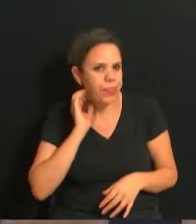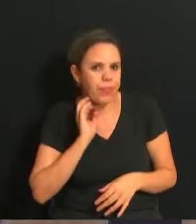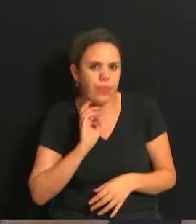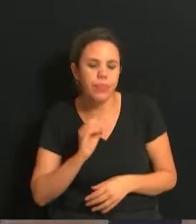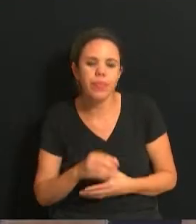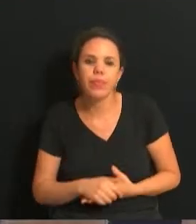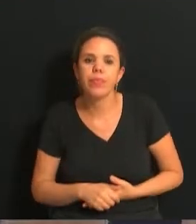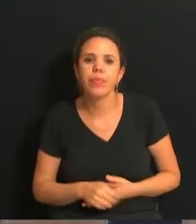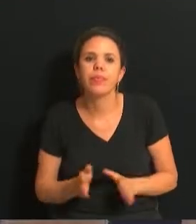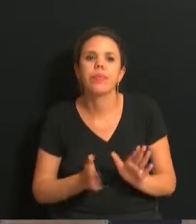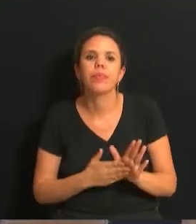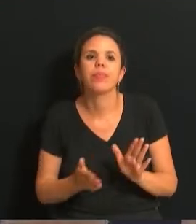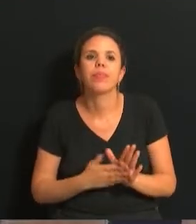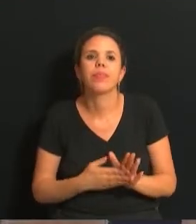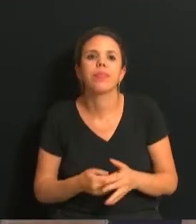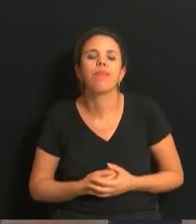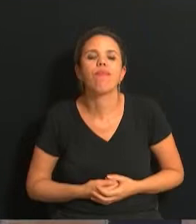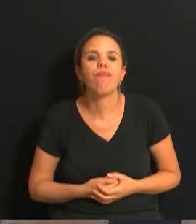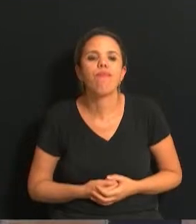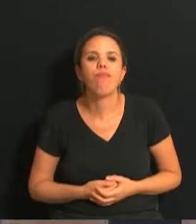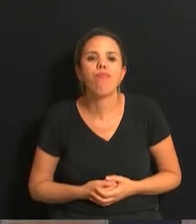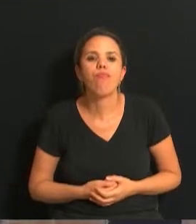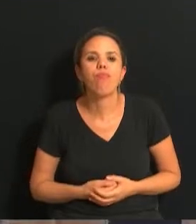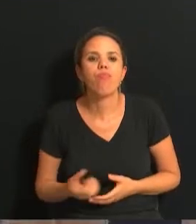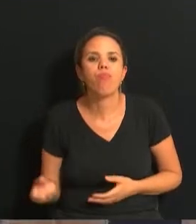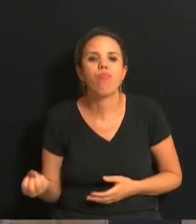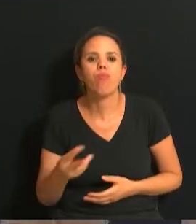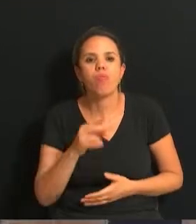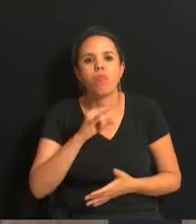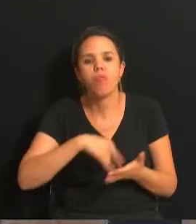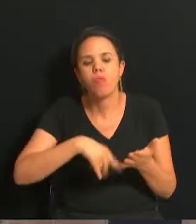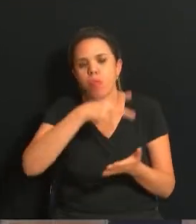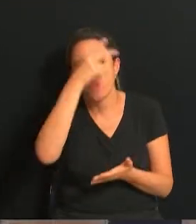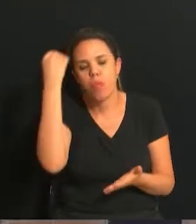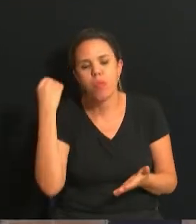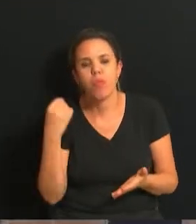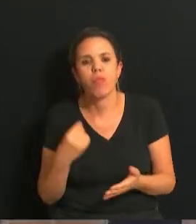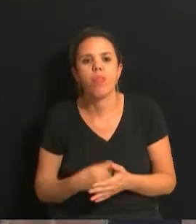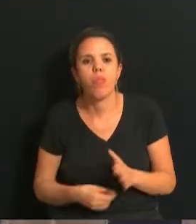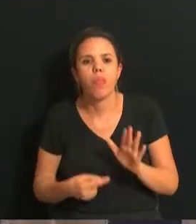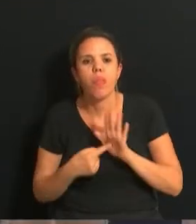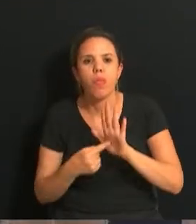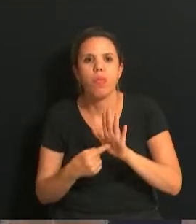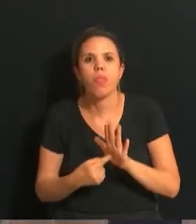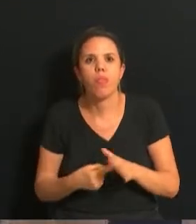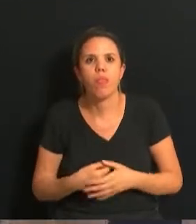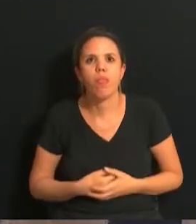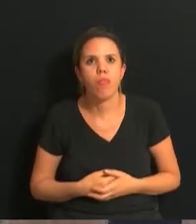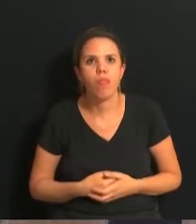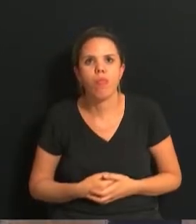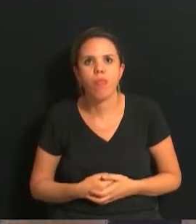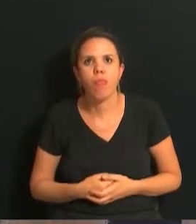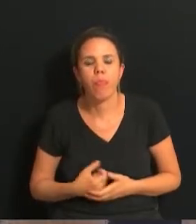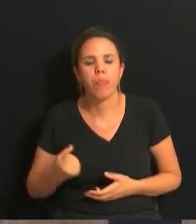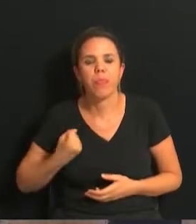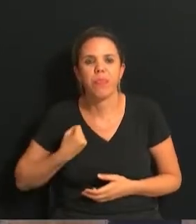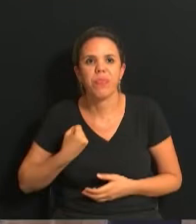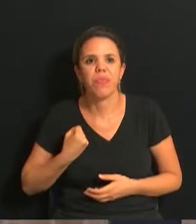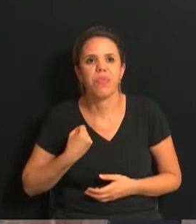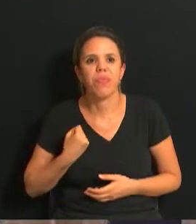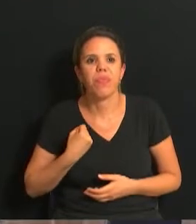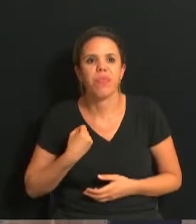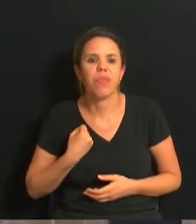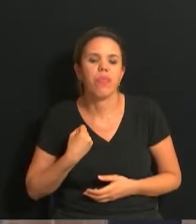como proposta também, para a gente fazer um novo requerimento, porque os dados que foram apresentados, eles apresentam os números, mas